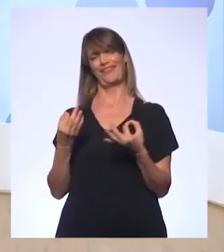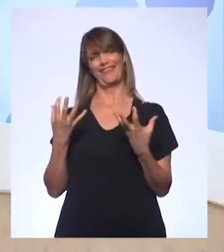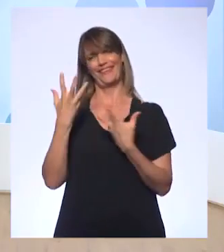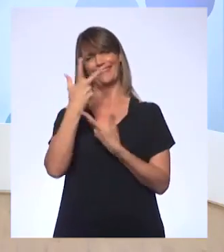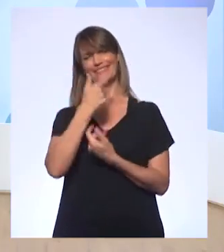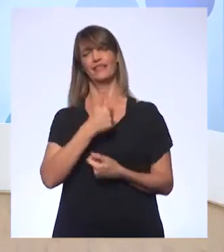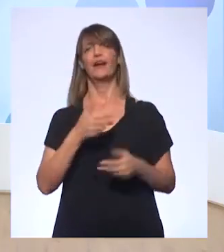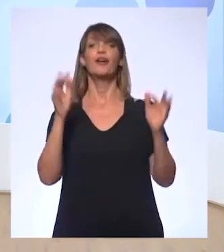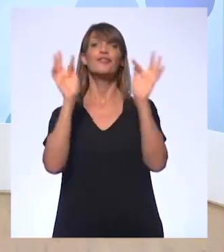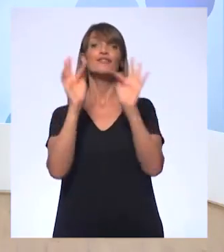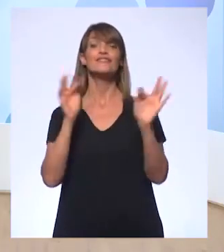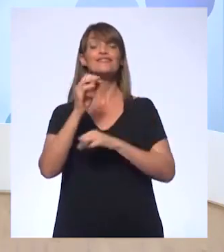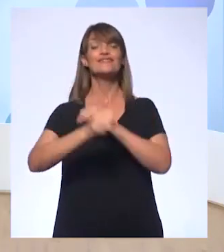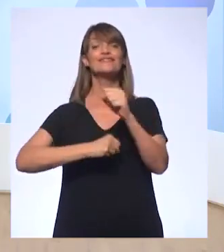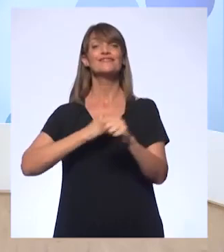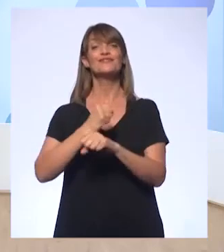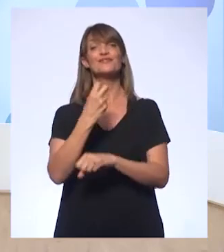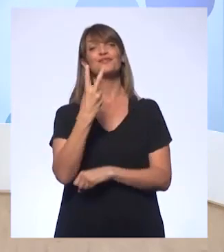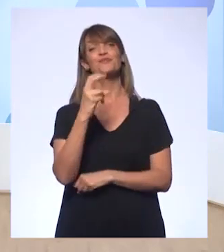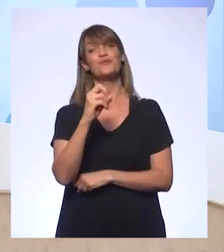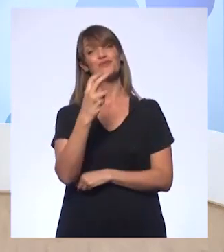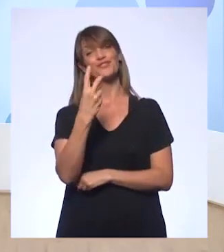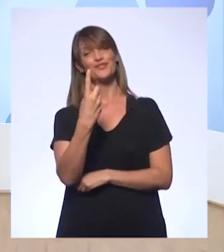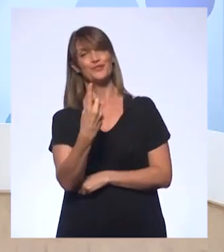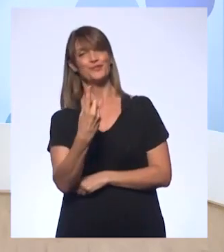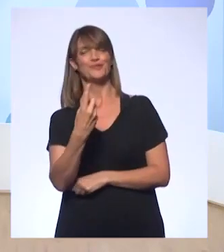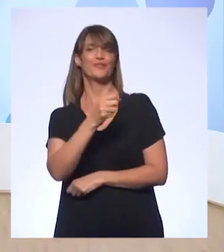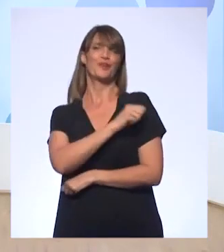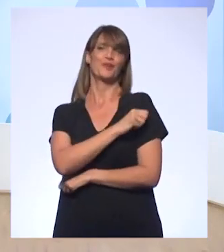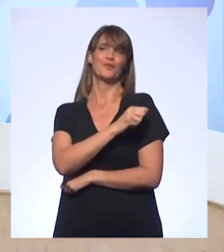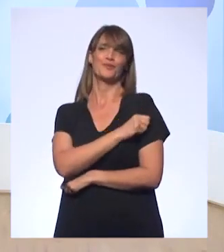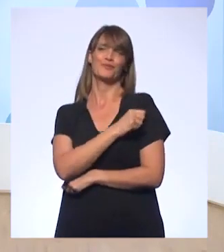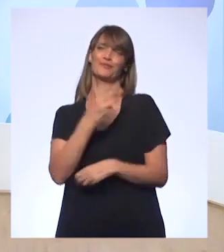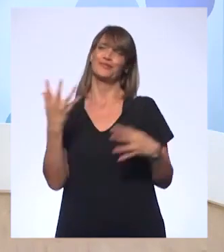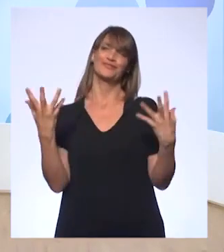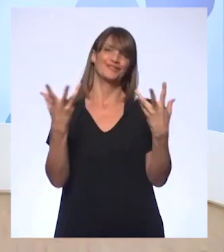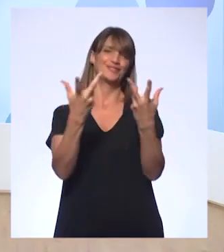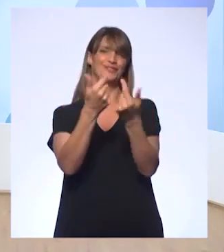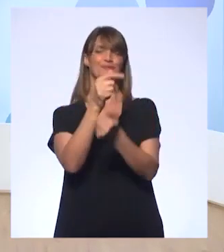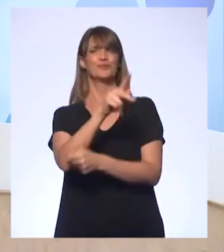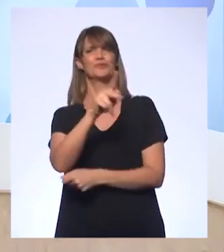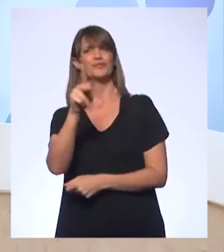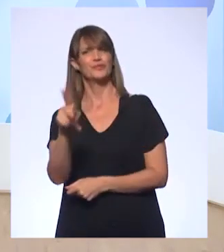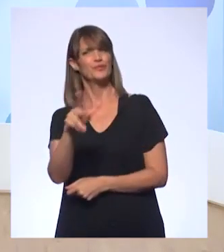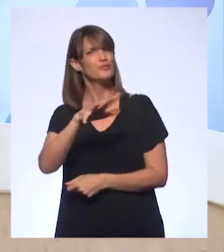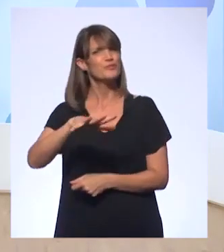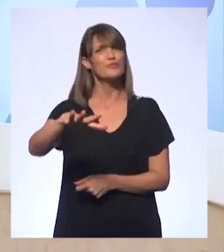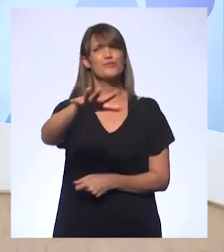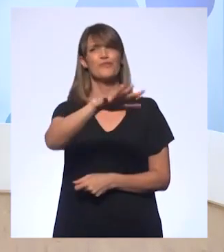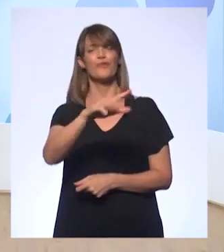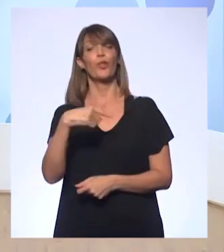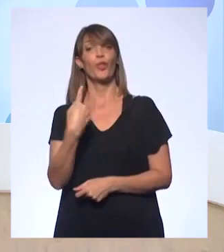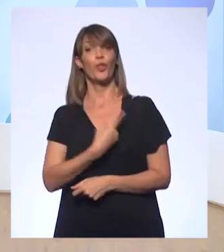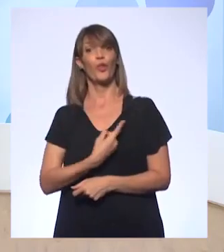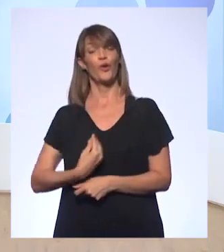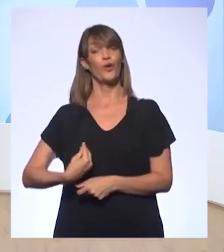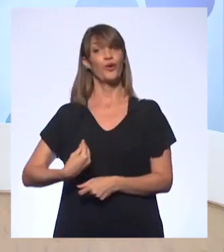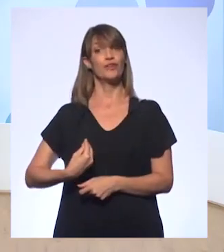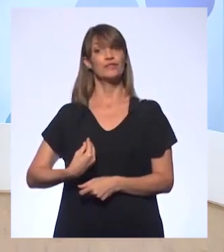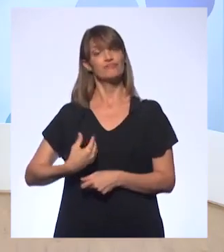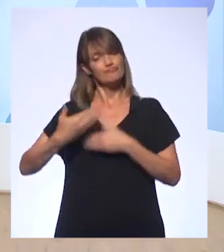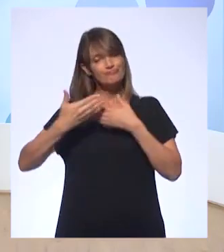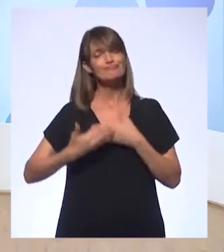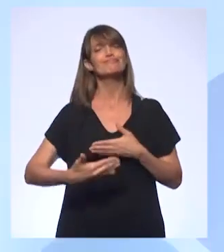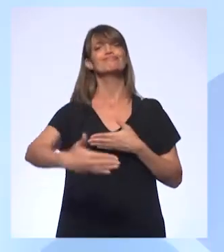feliz 2021, pessoal, queridos alunos, alunas, colegas professores. Estamos aí no EFABI entrando no